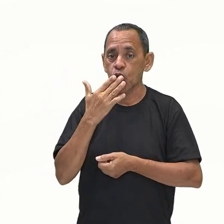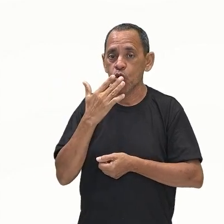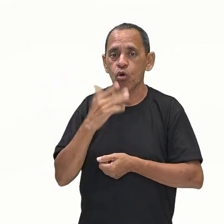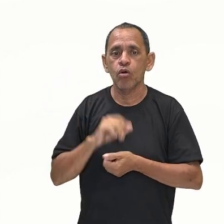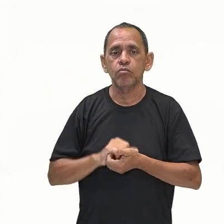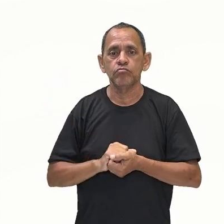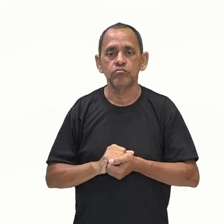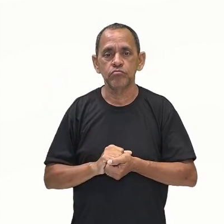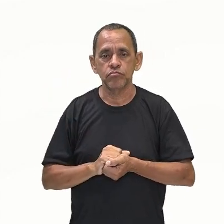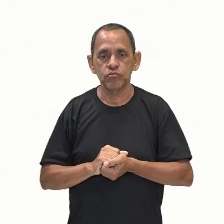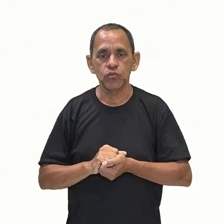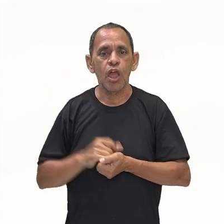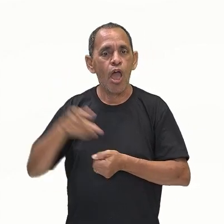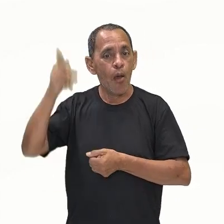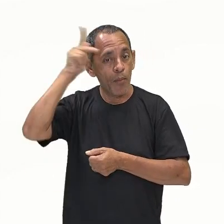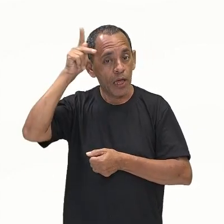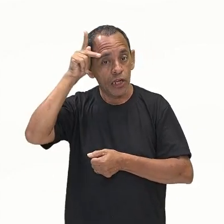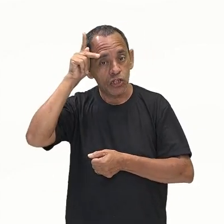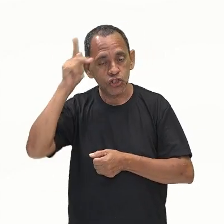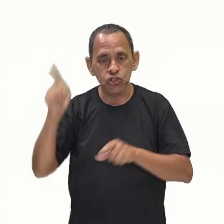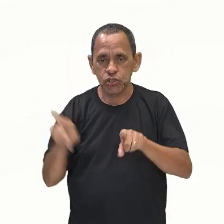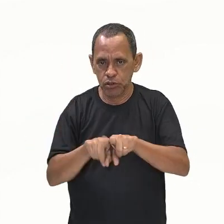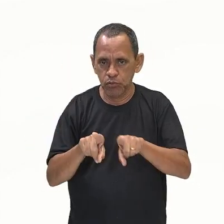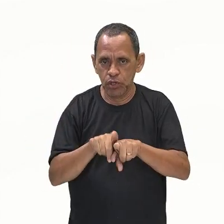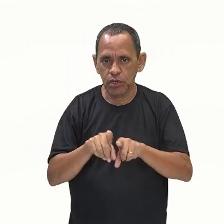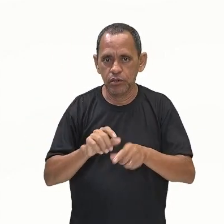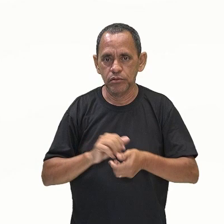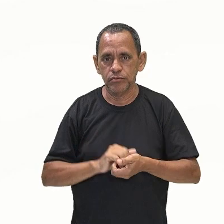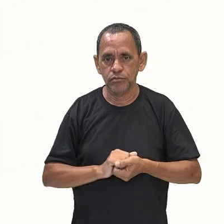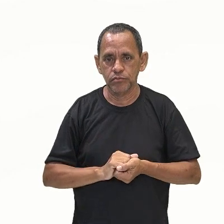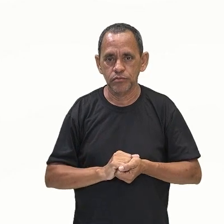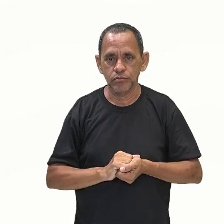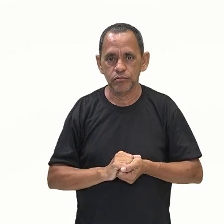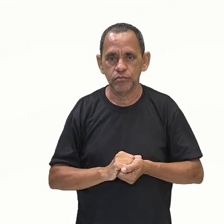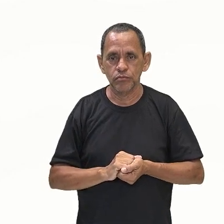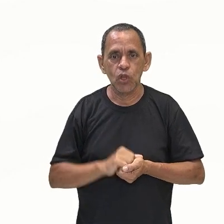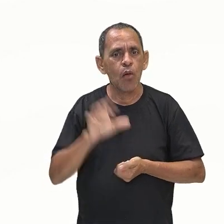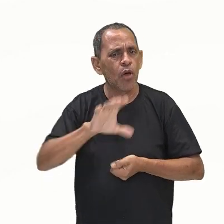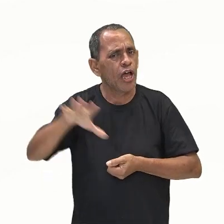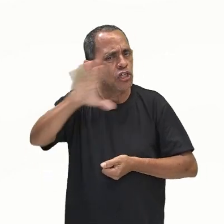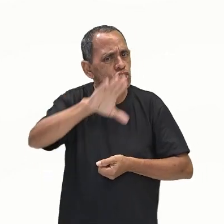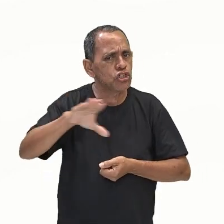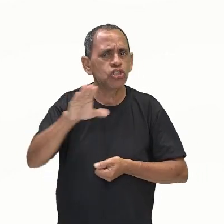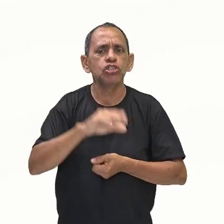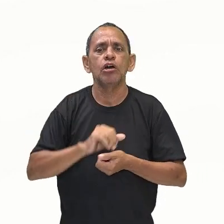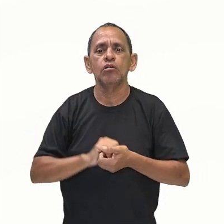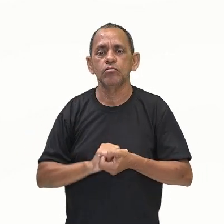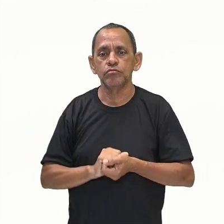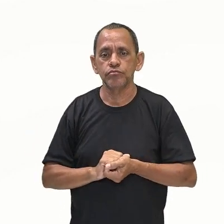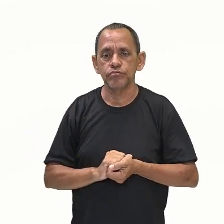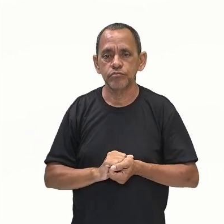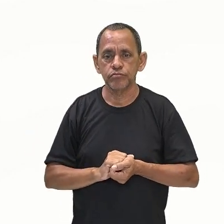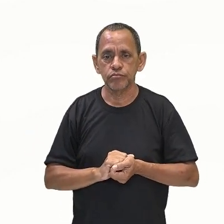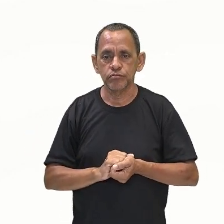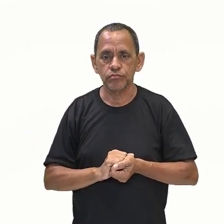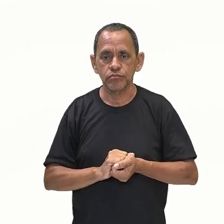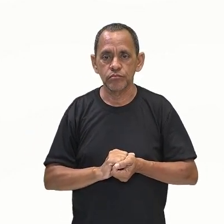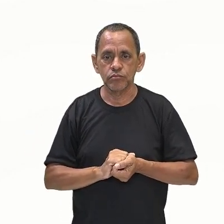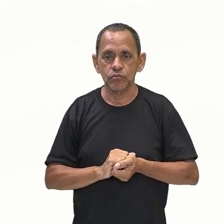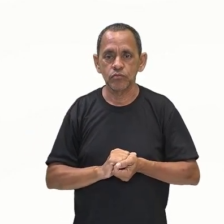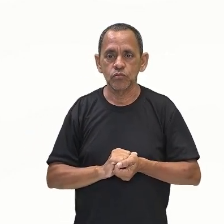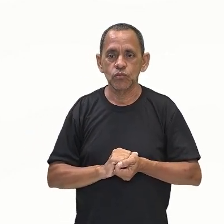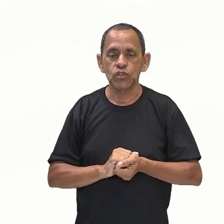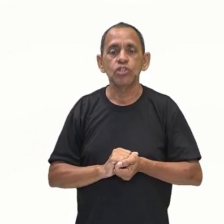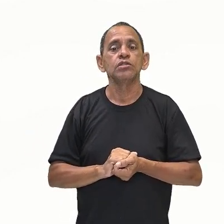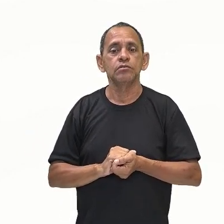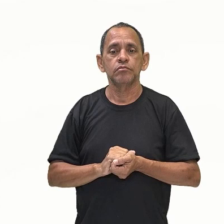Parintins também vai aparecer como uma região geográfica imediata e, por fim,